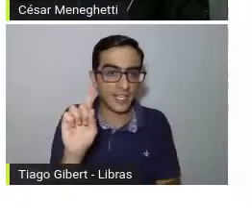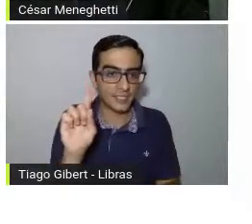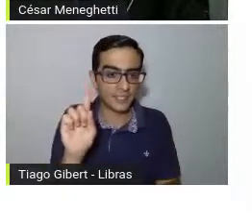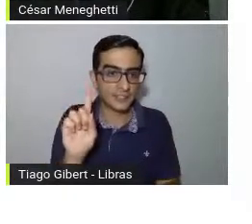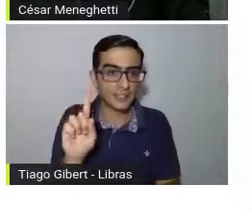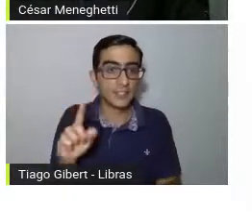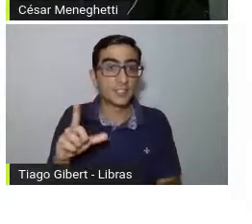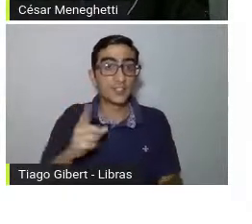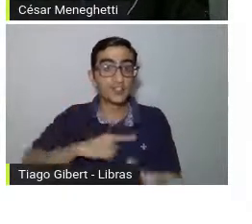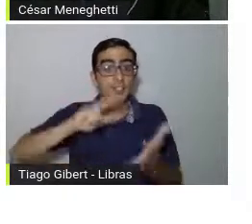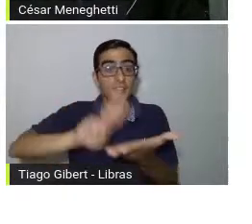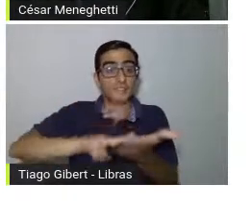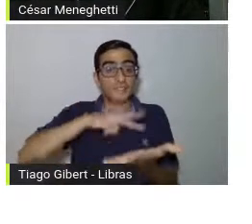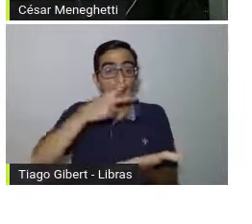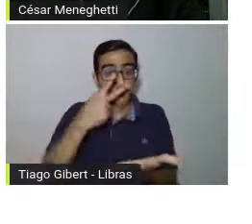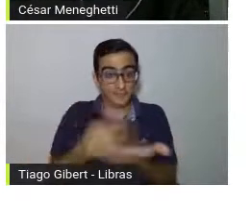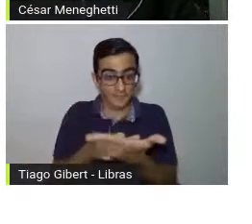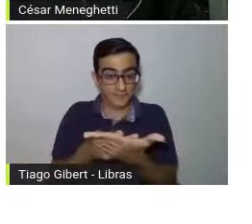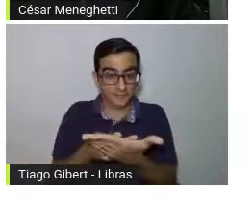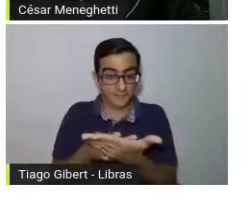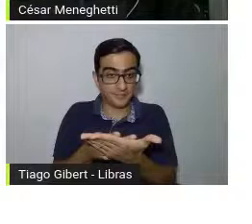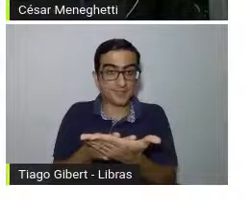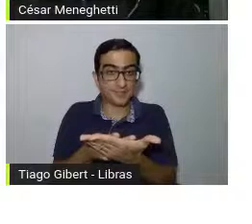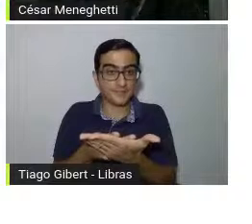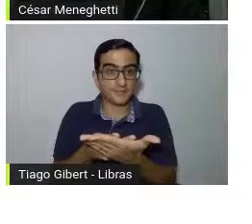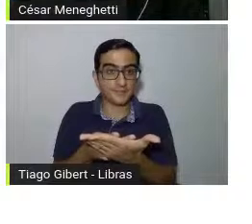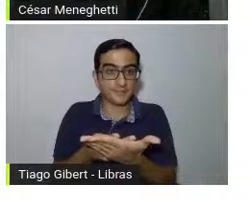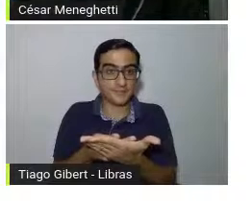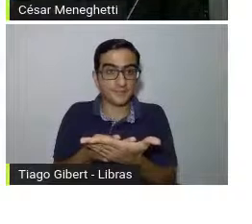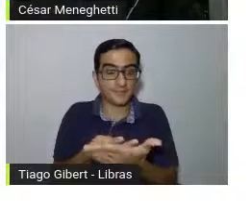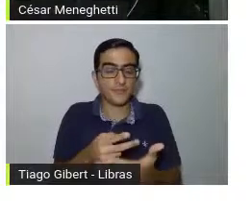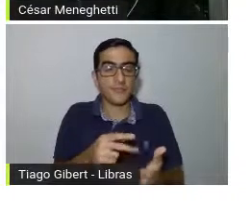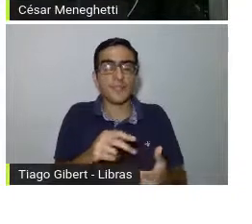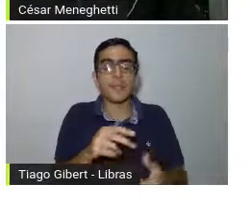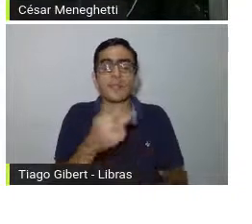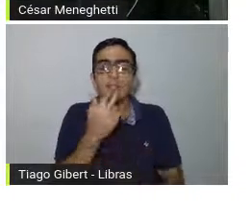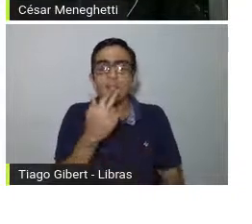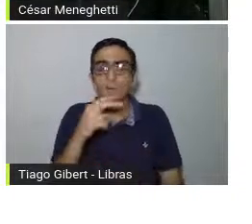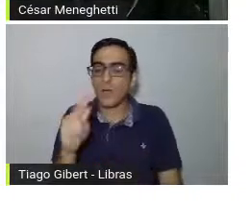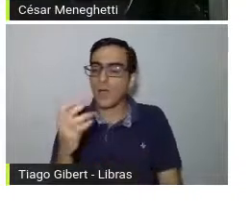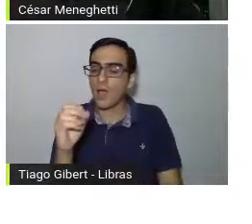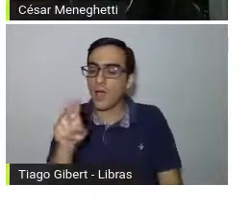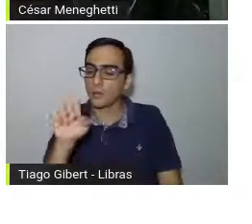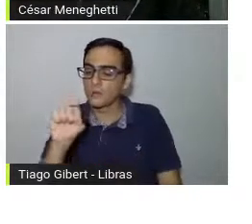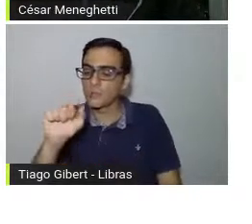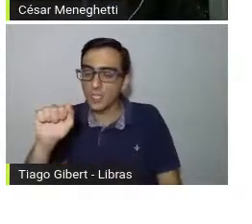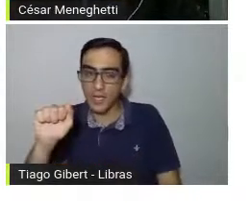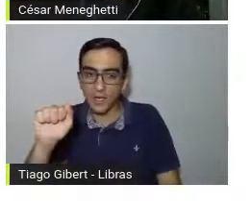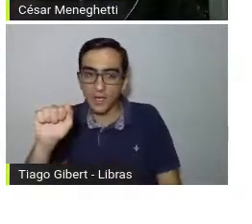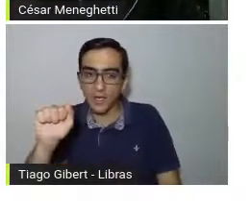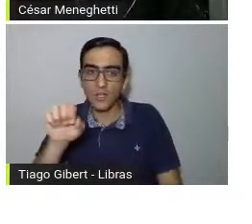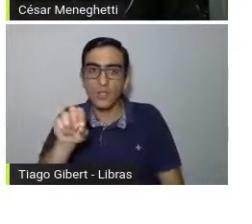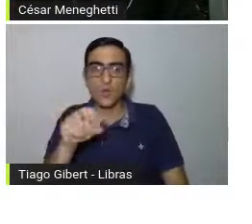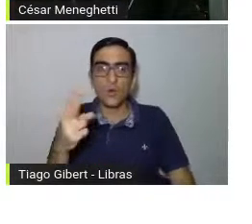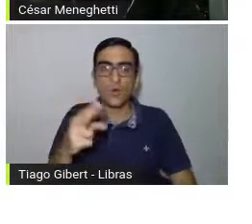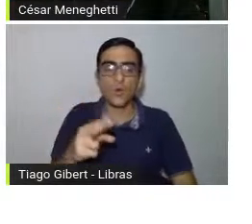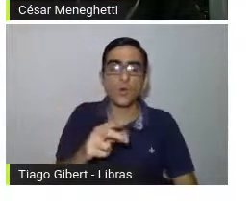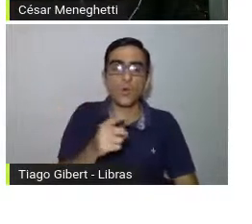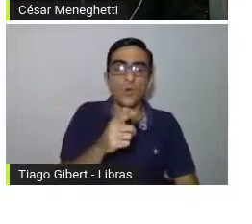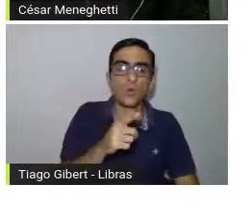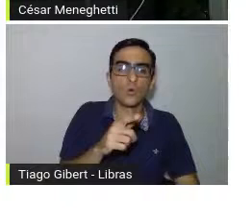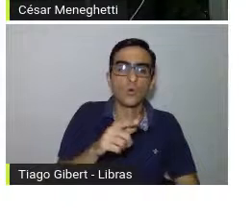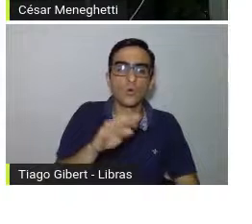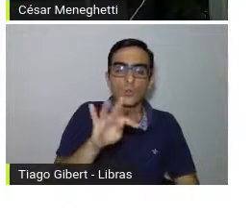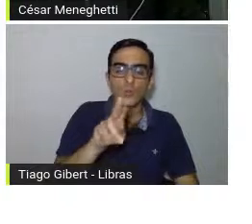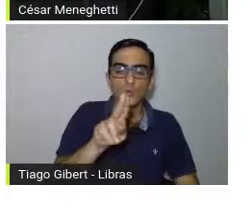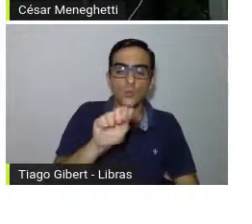tinha um tradutor que traduzia do Hausa ou do German Songhai ou do